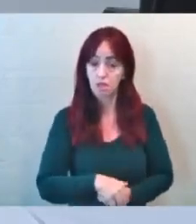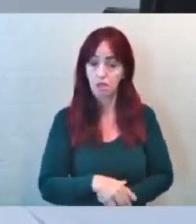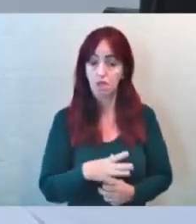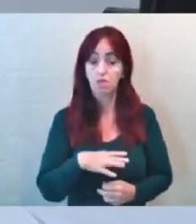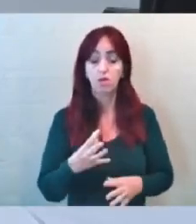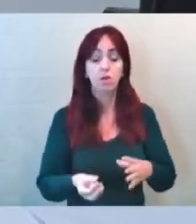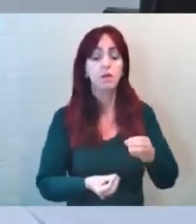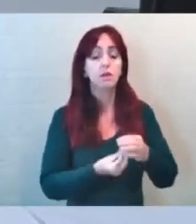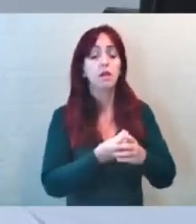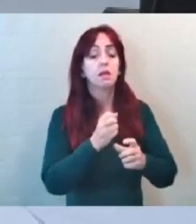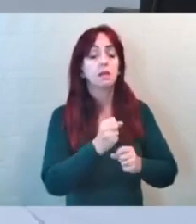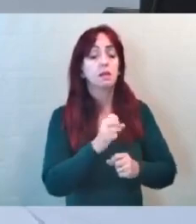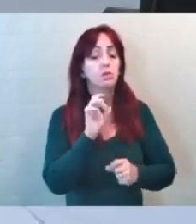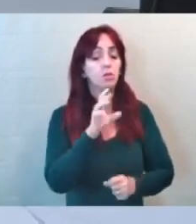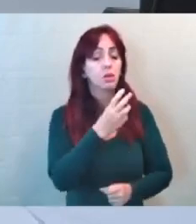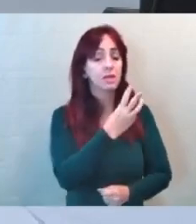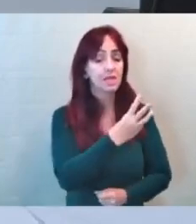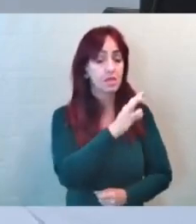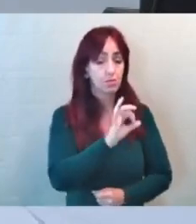os 3%.